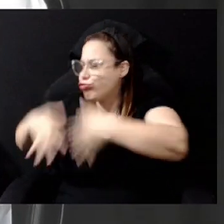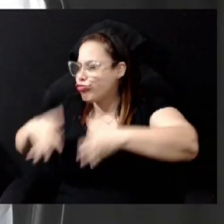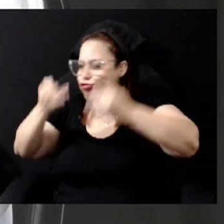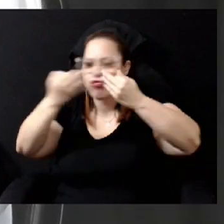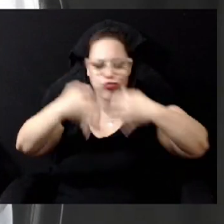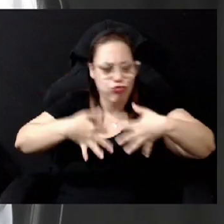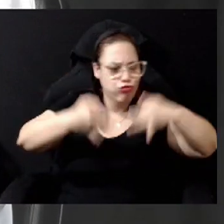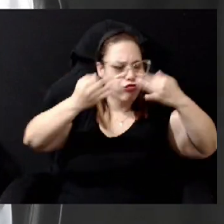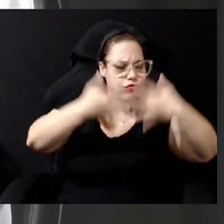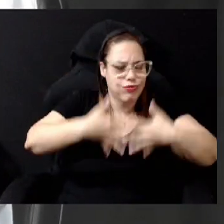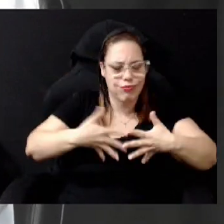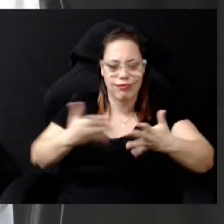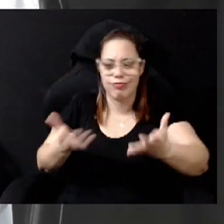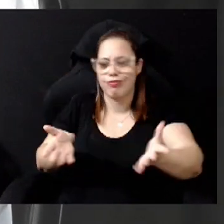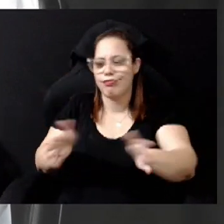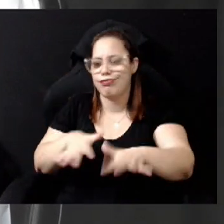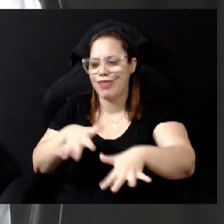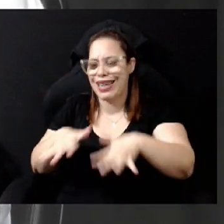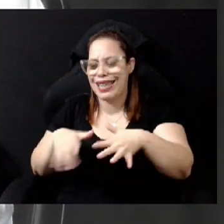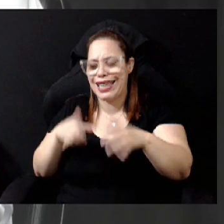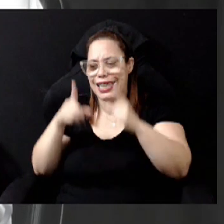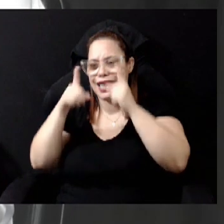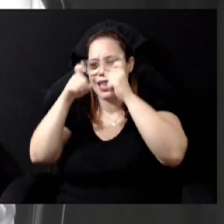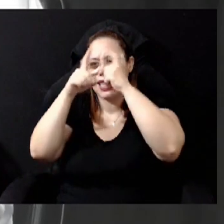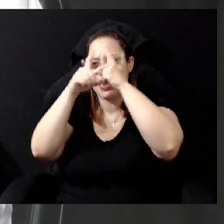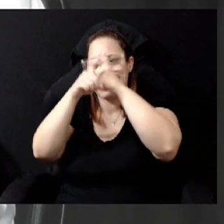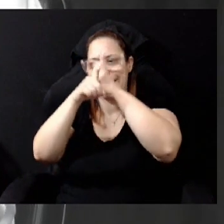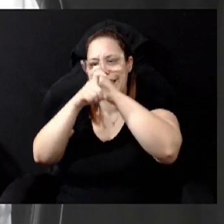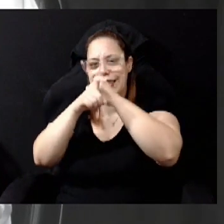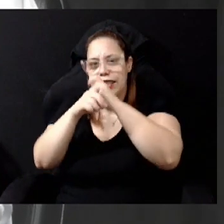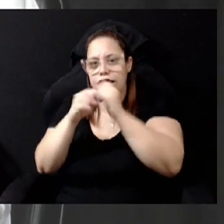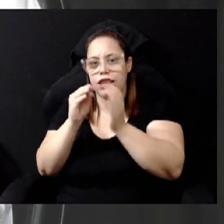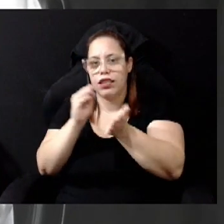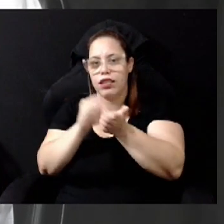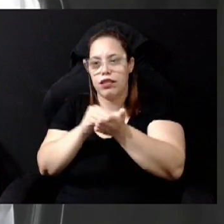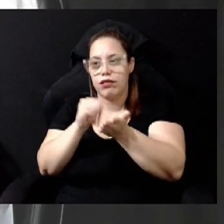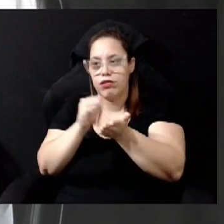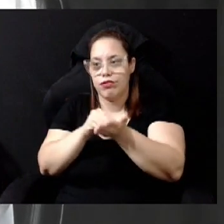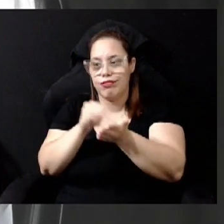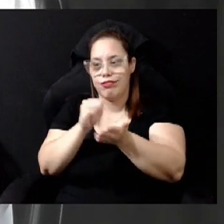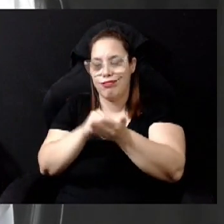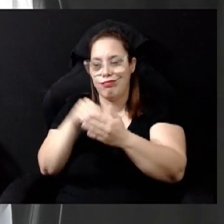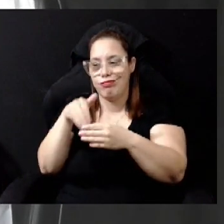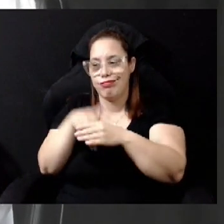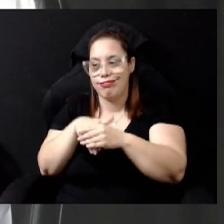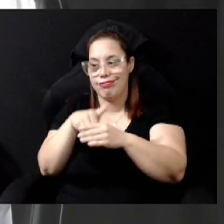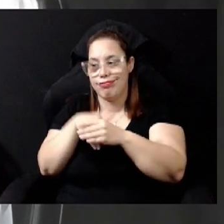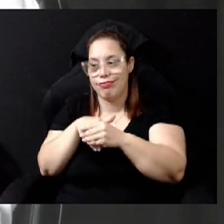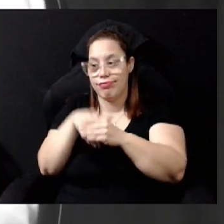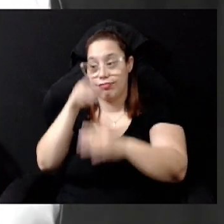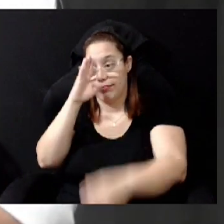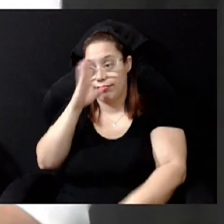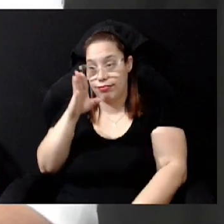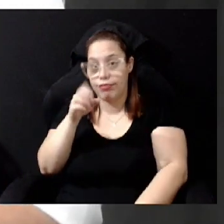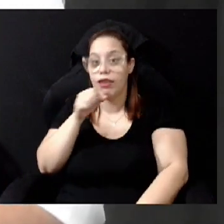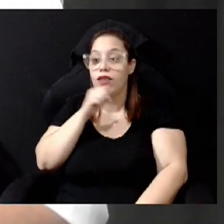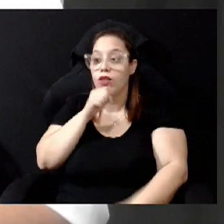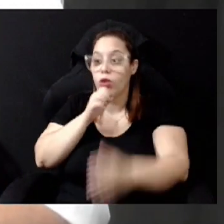crucial, e uma das maiores também ausências de na urna, né? Principalmente das pessoas mais velhas, que